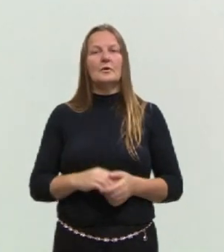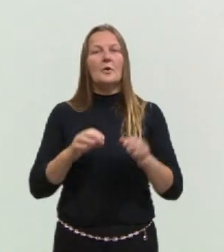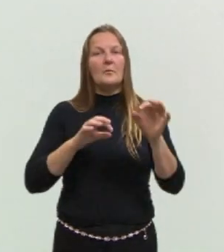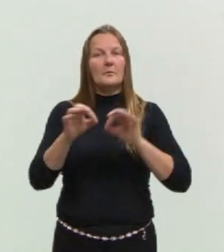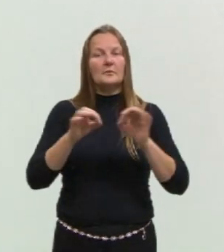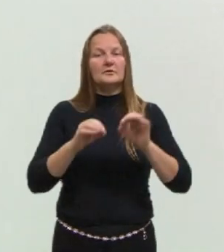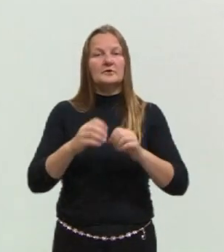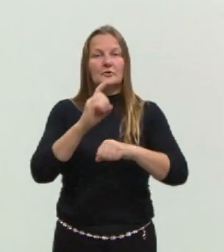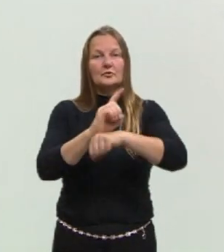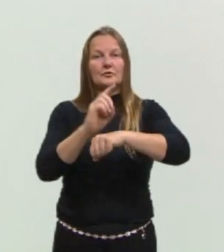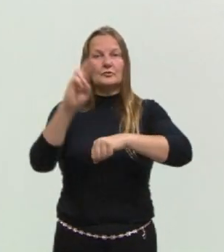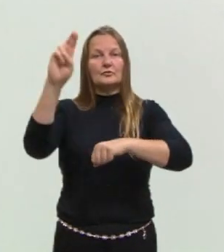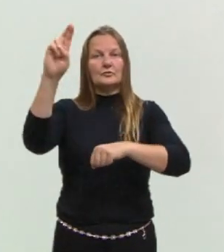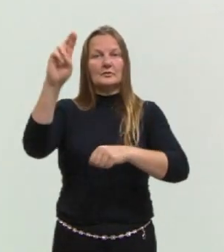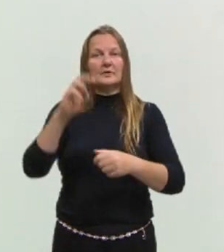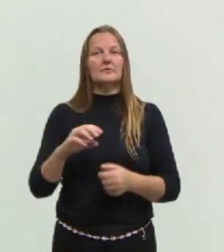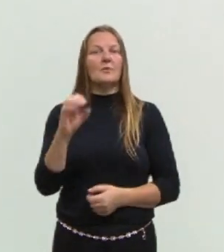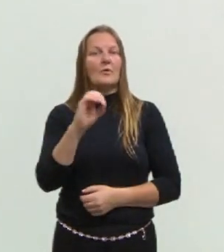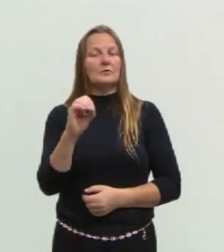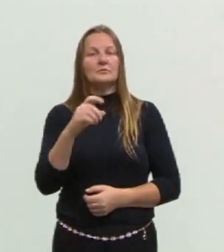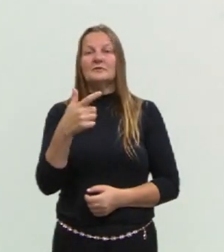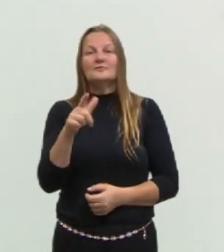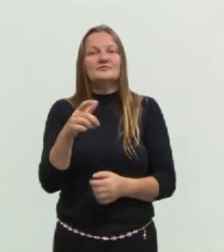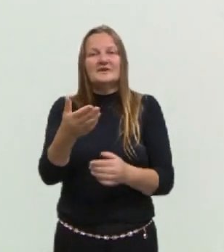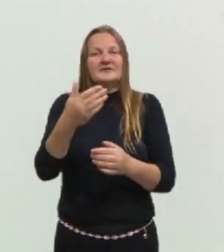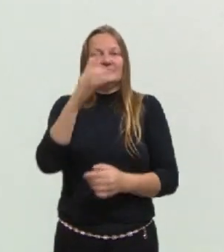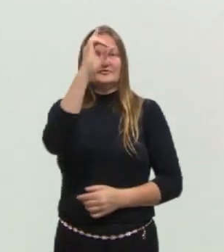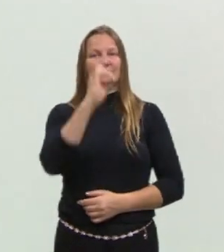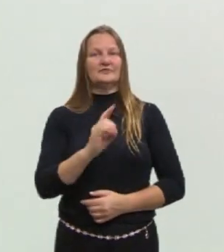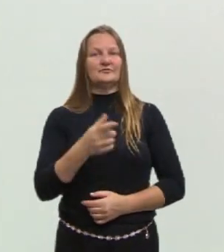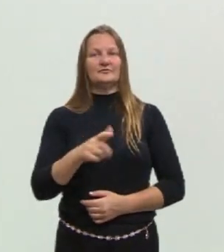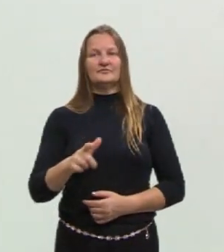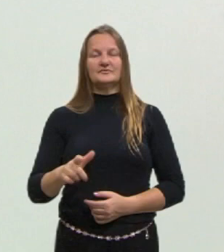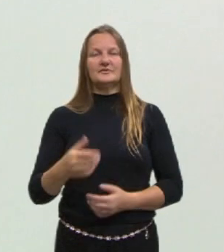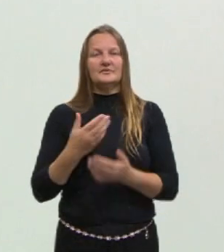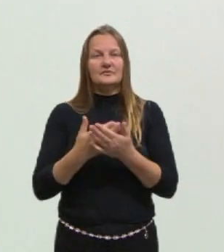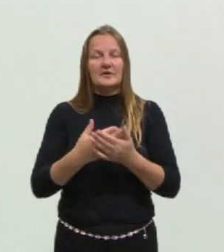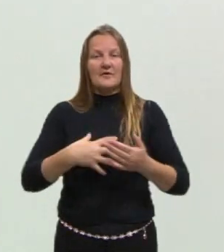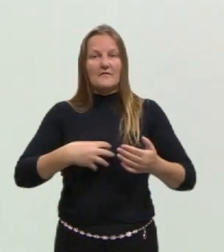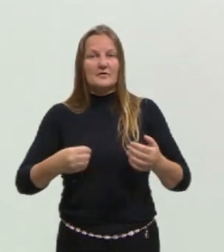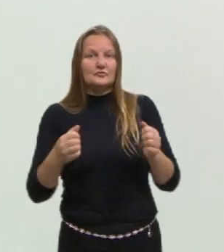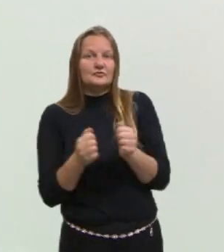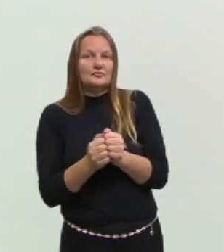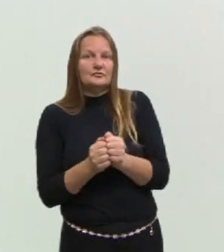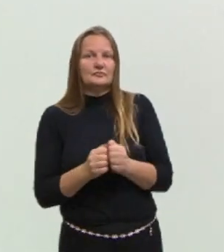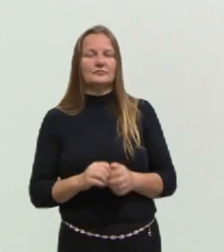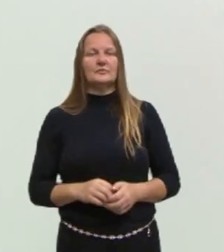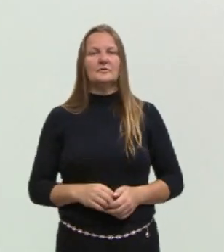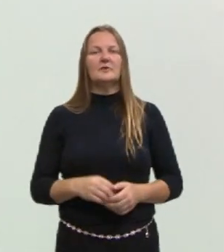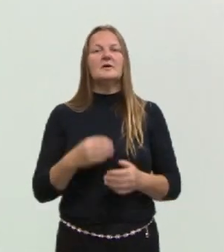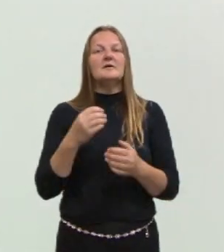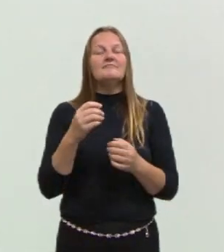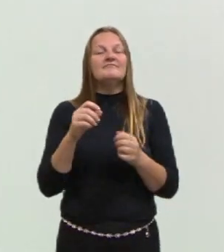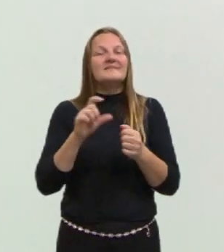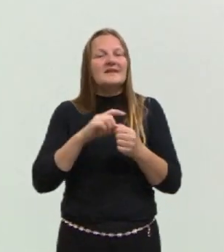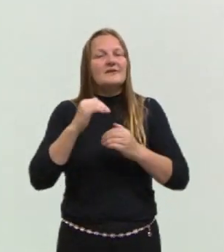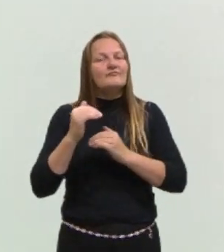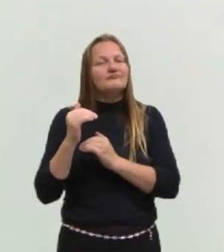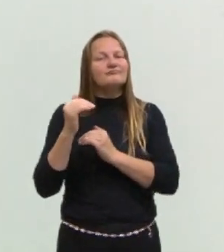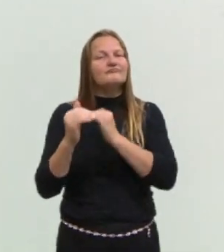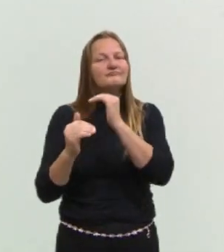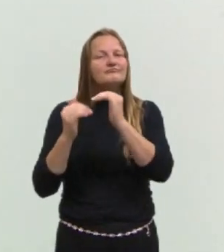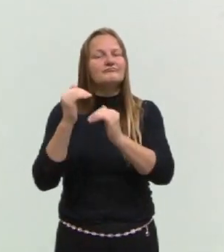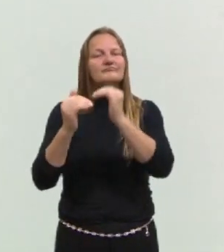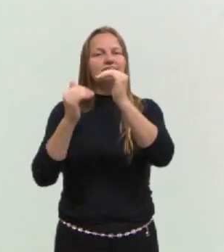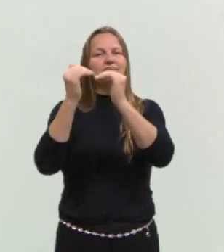programa de doutorado, que foi excelente, que até então nós não tínhamos direito, né, de estudar e ter filho junto. Então, está sendo uma evolução de